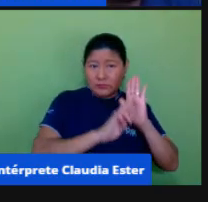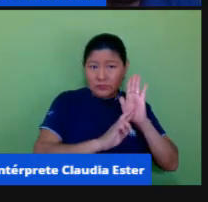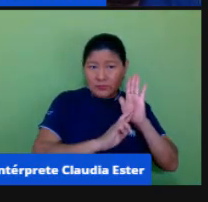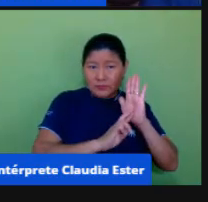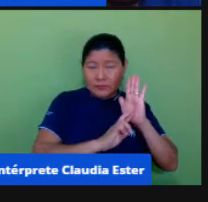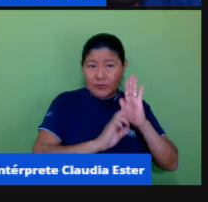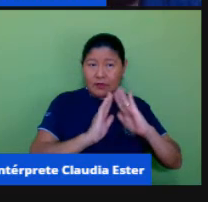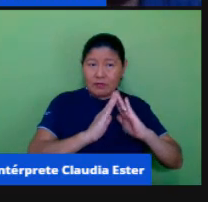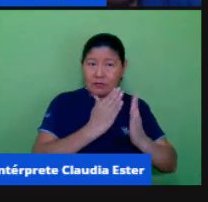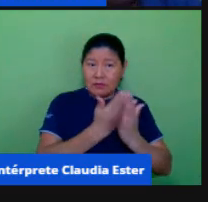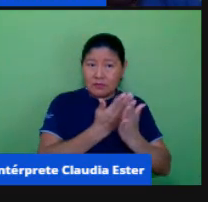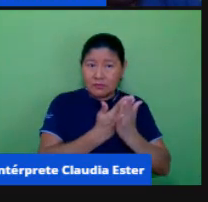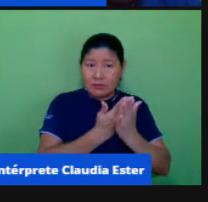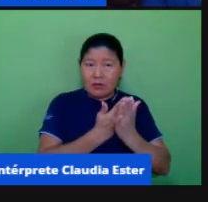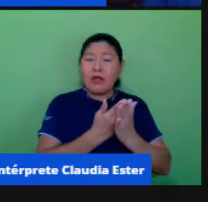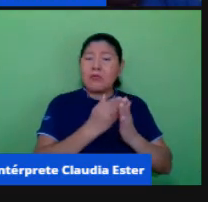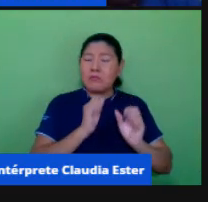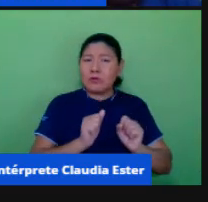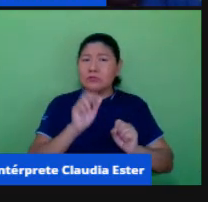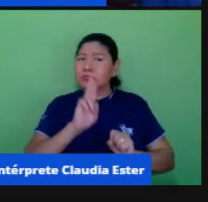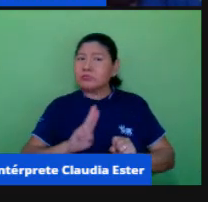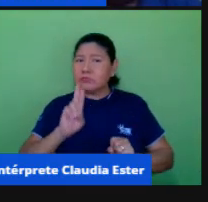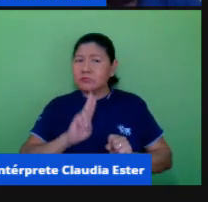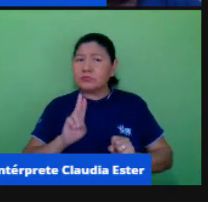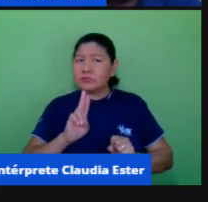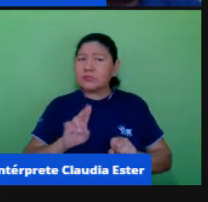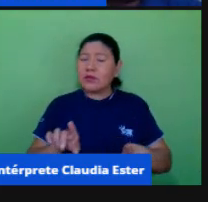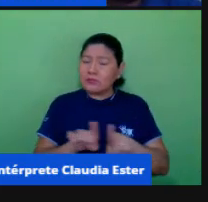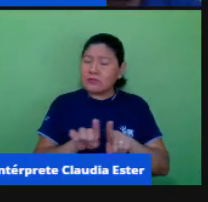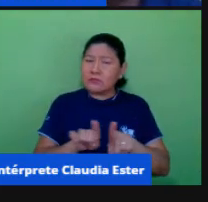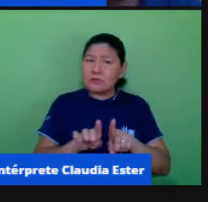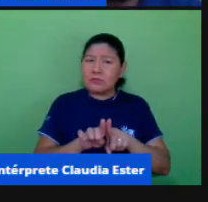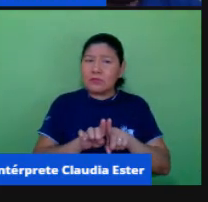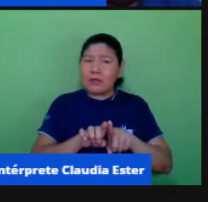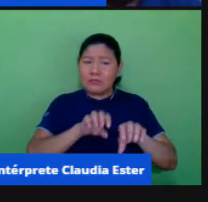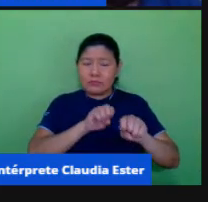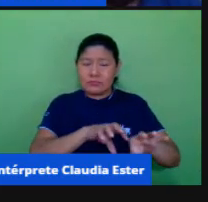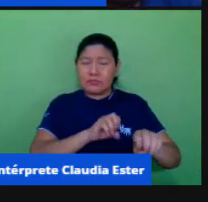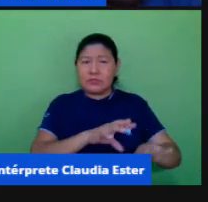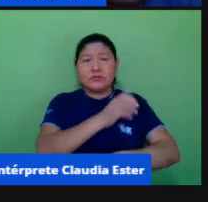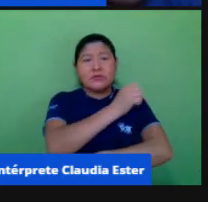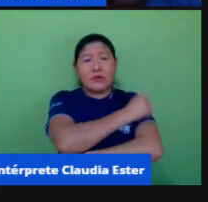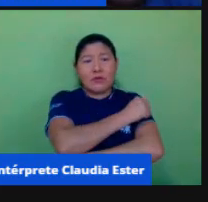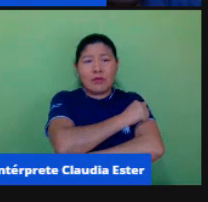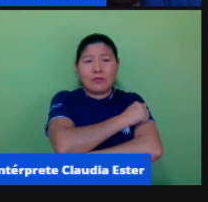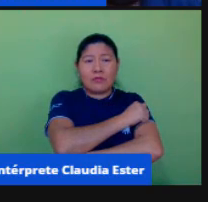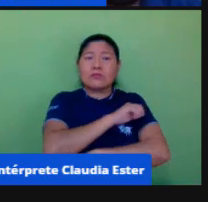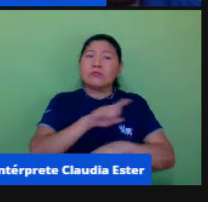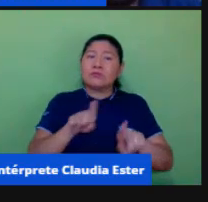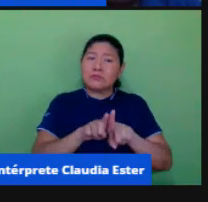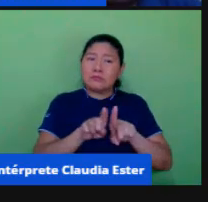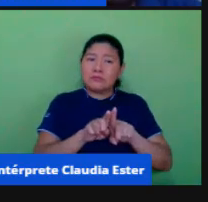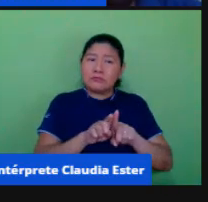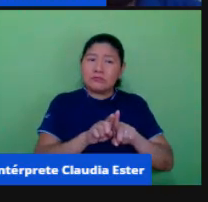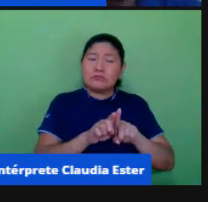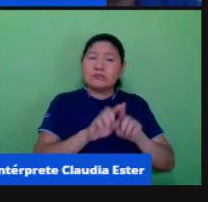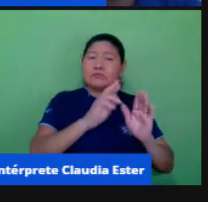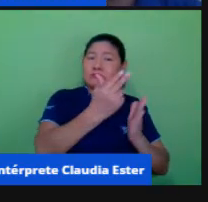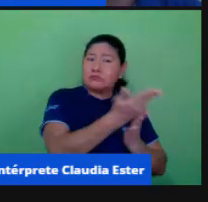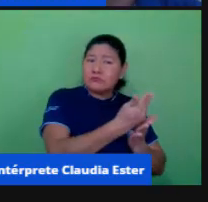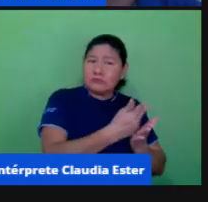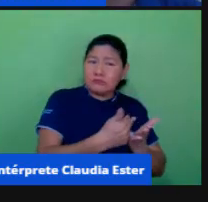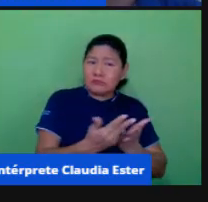trabalhado dentro do campo de atuação na vida pública, entre outros. Você tem o artístico literário, que é de suma